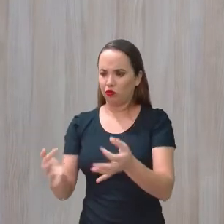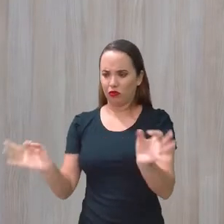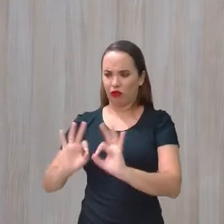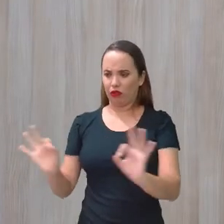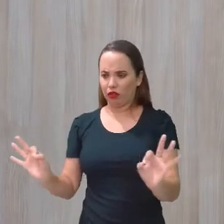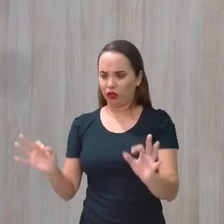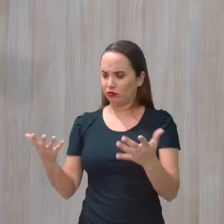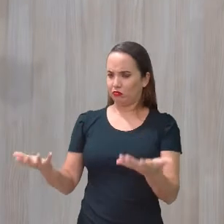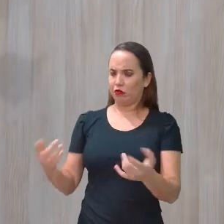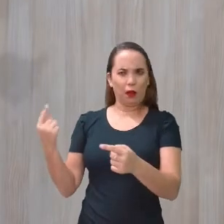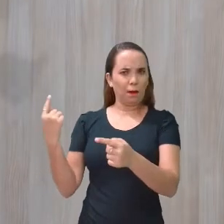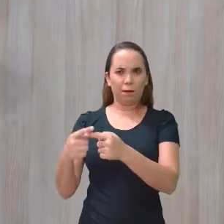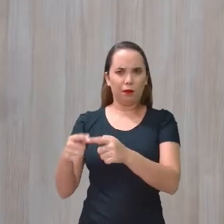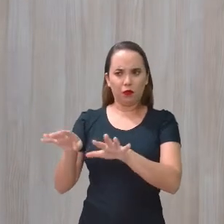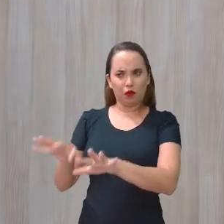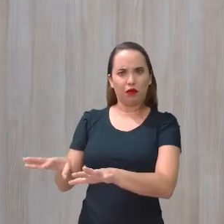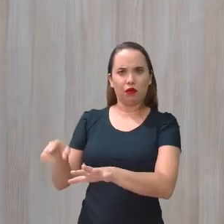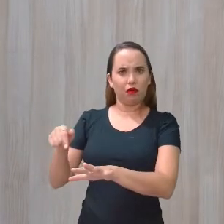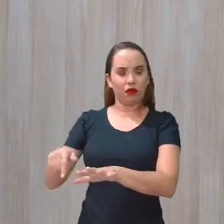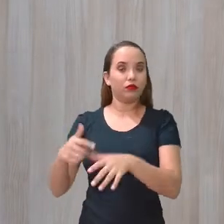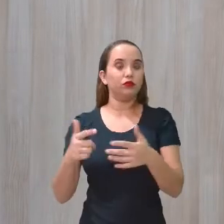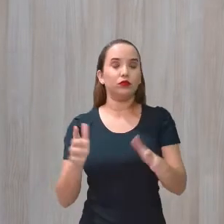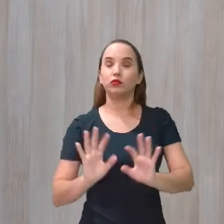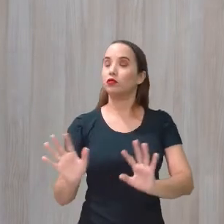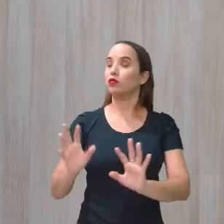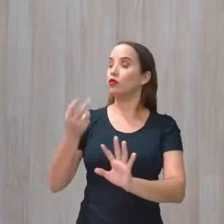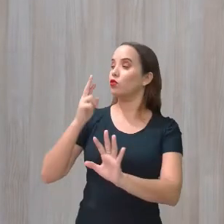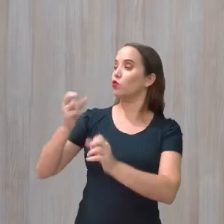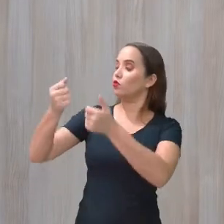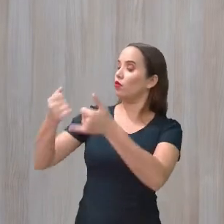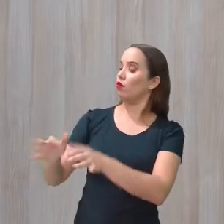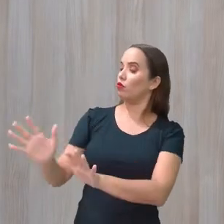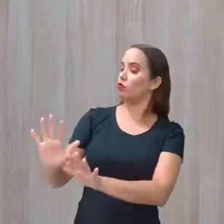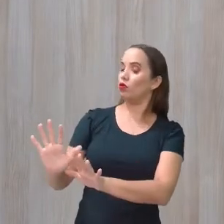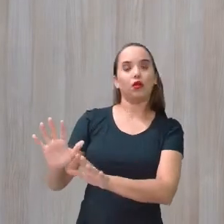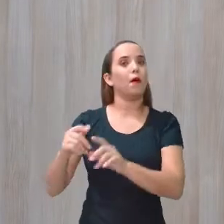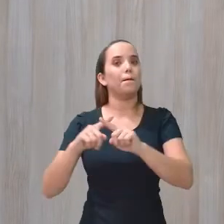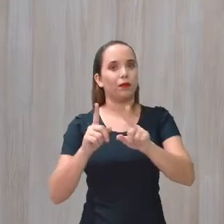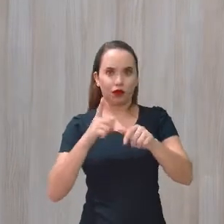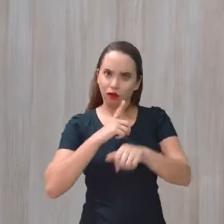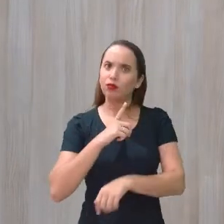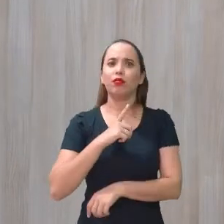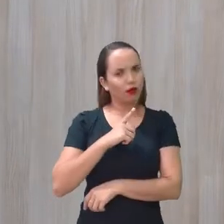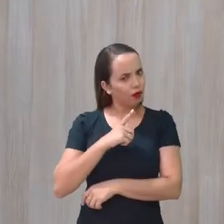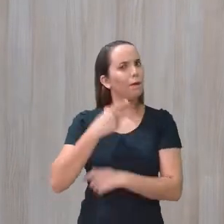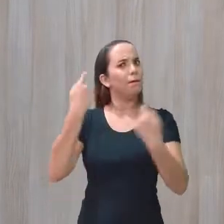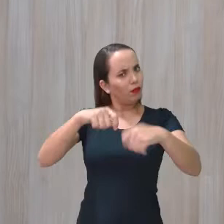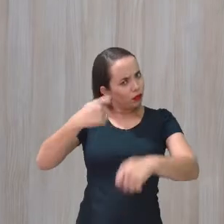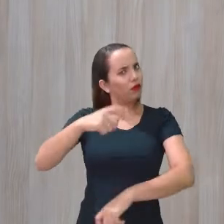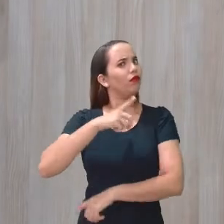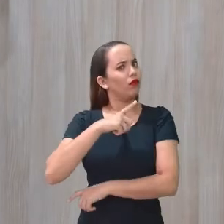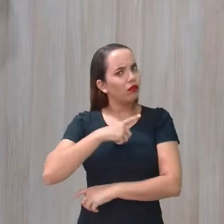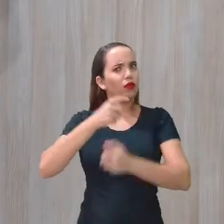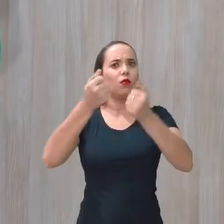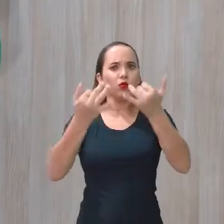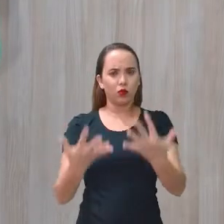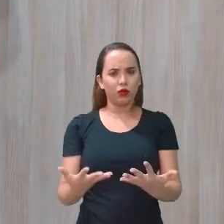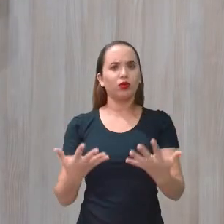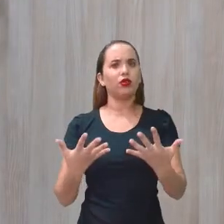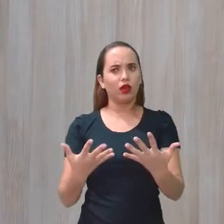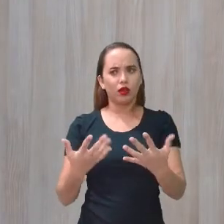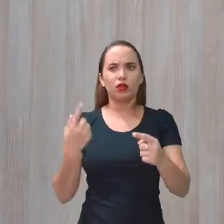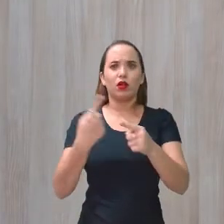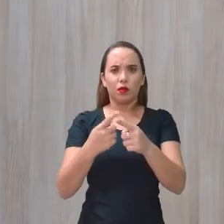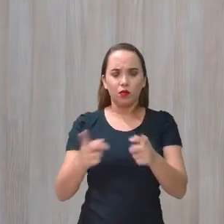que é assim porque é dessa forma, não. Tem que ter uma explicação e a gente vai explicar por que quando está somando de um lado, passa